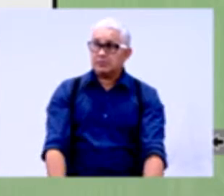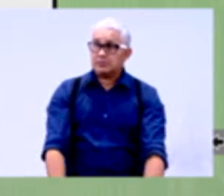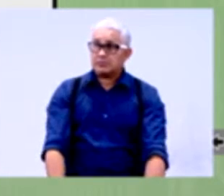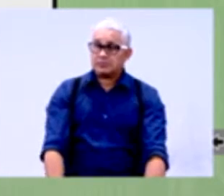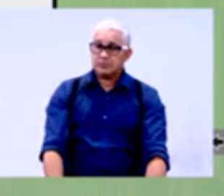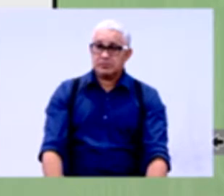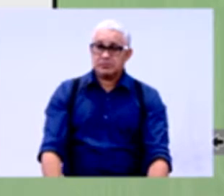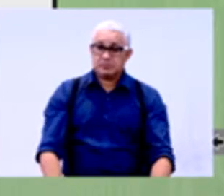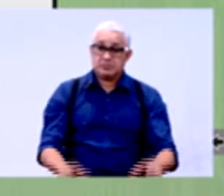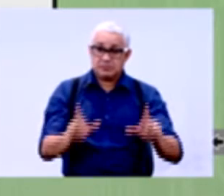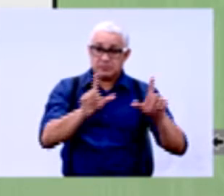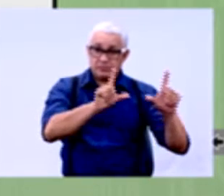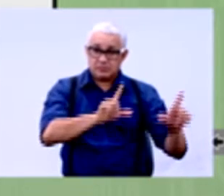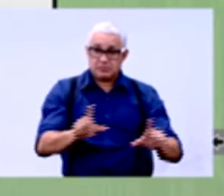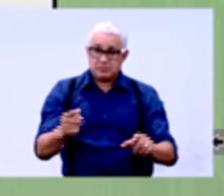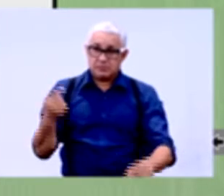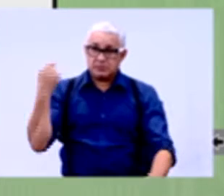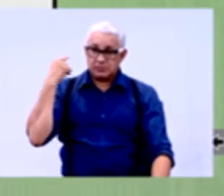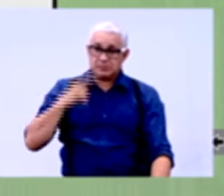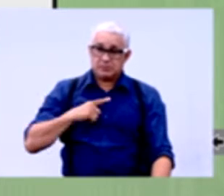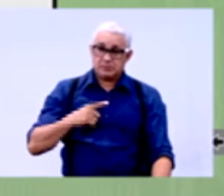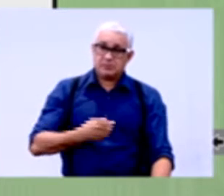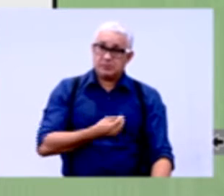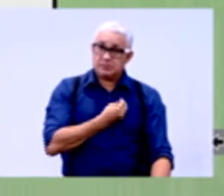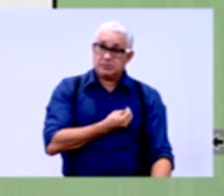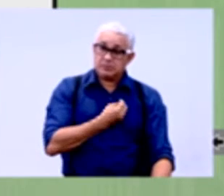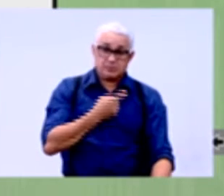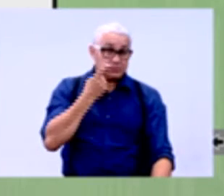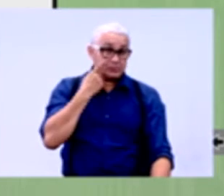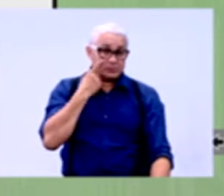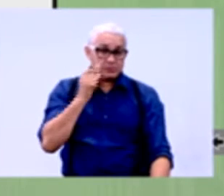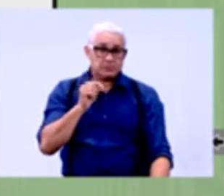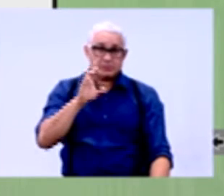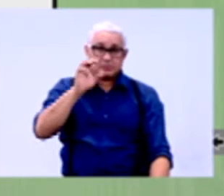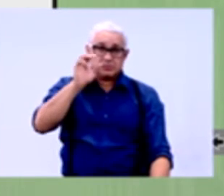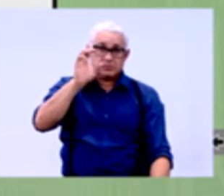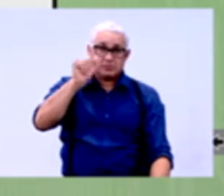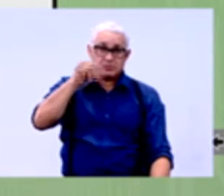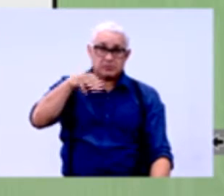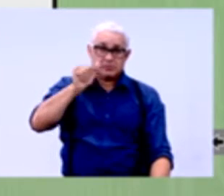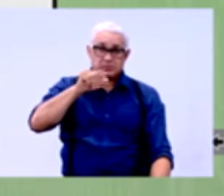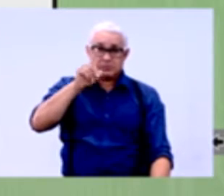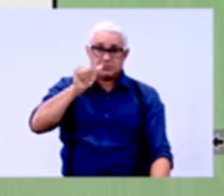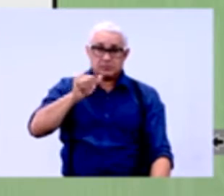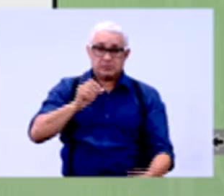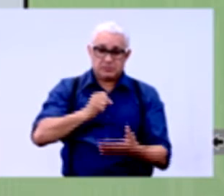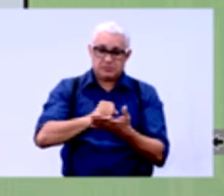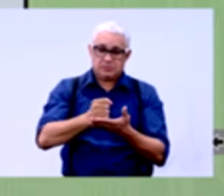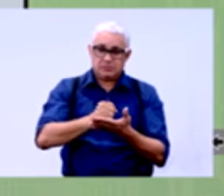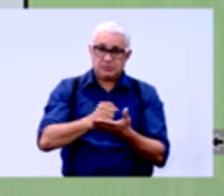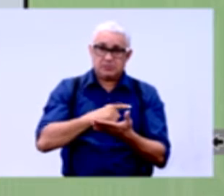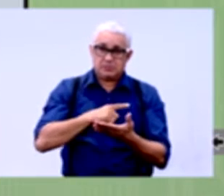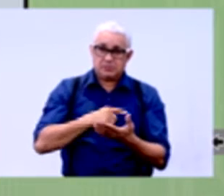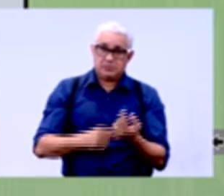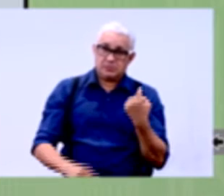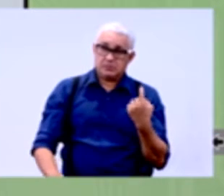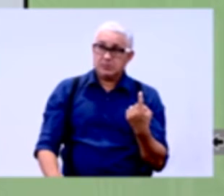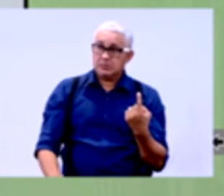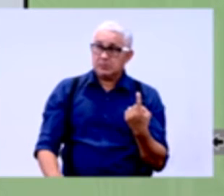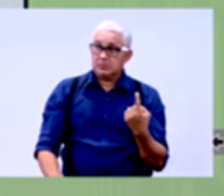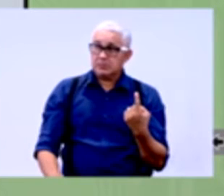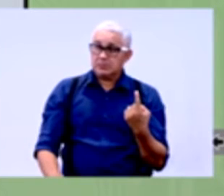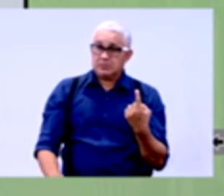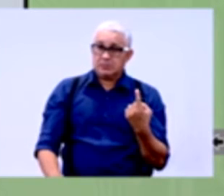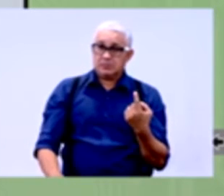até no slide anterior, nós estávamos vendo a camada controladora. Então nós tínhamos ali, veja, a